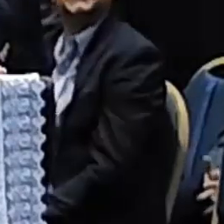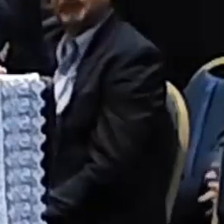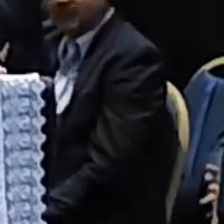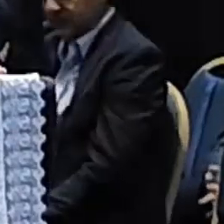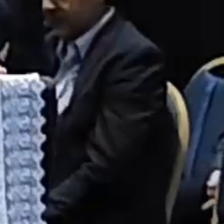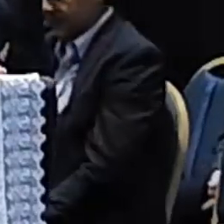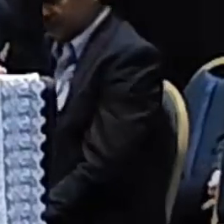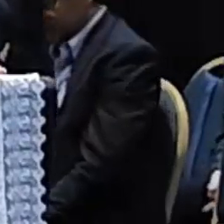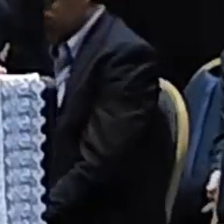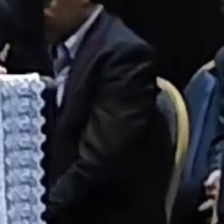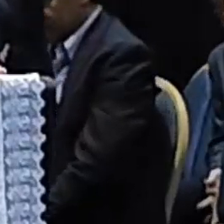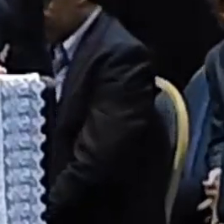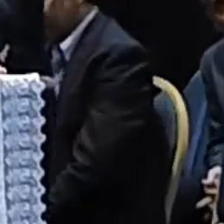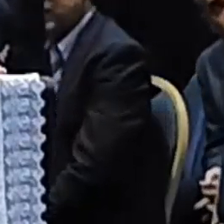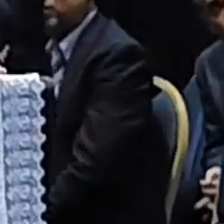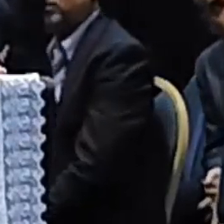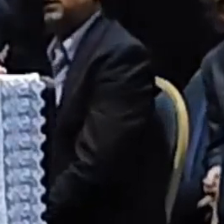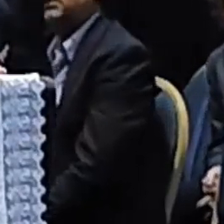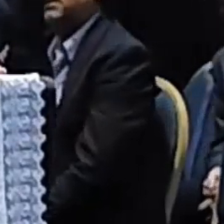Glória a Deus.